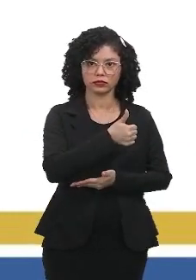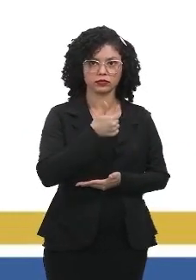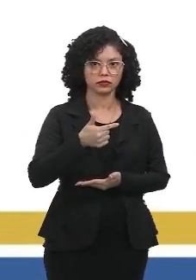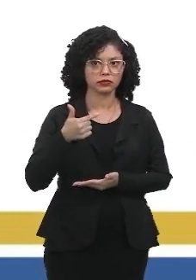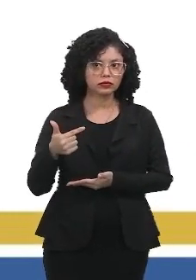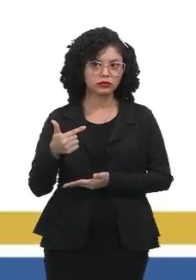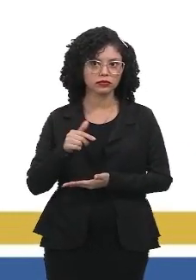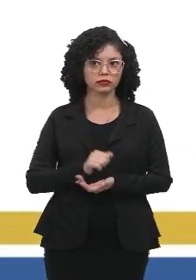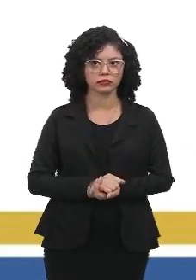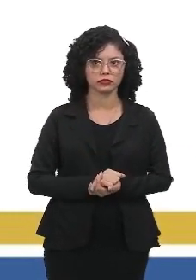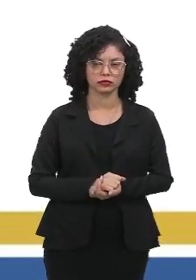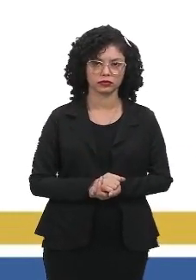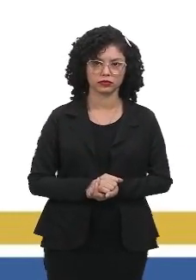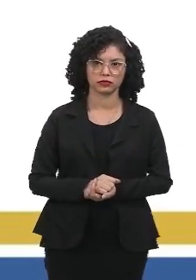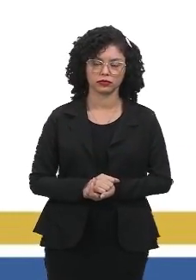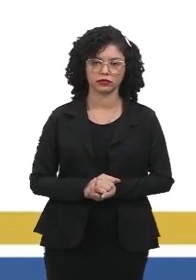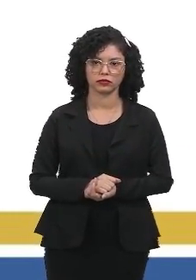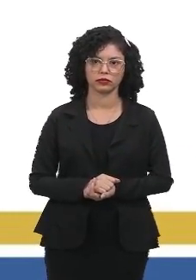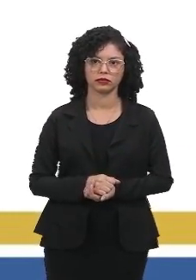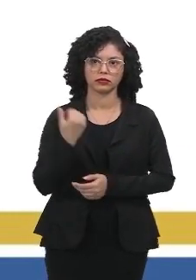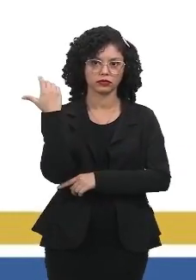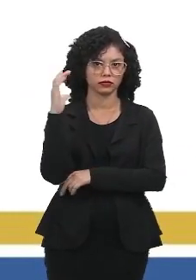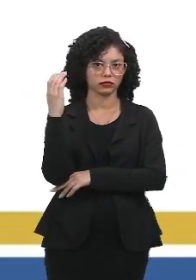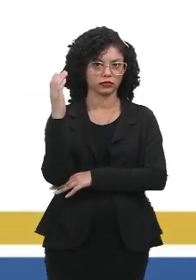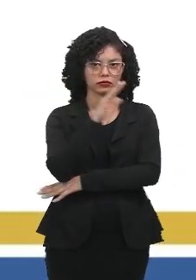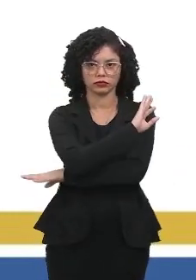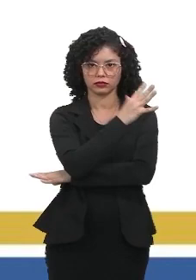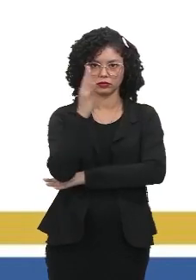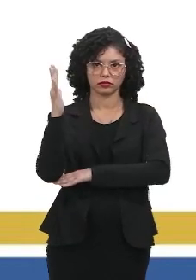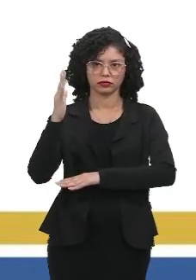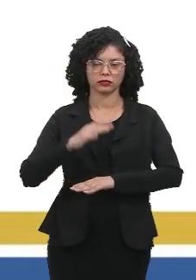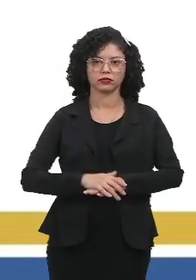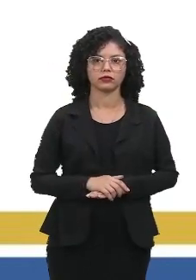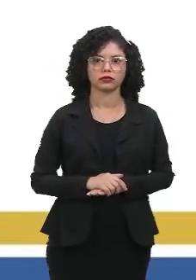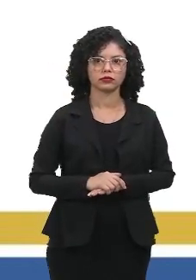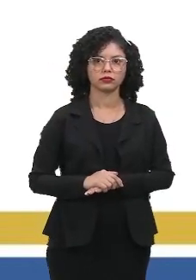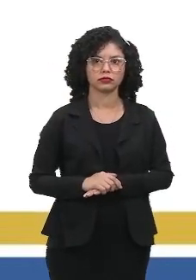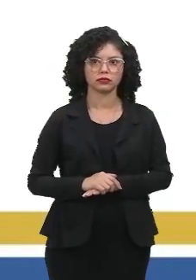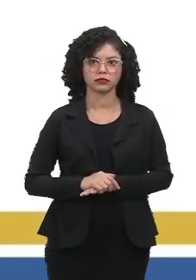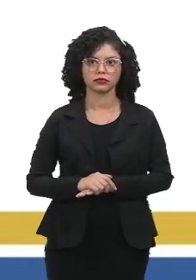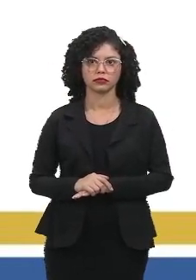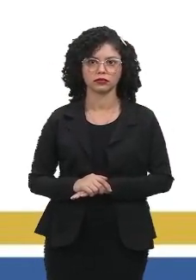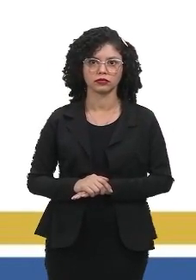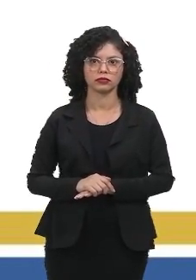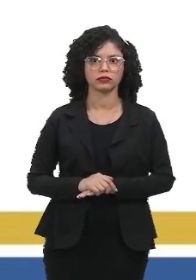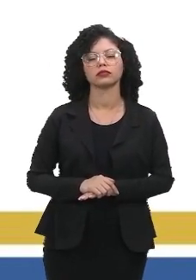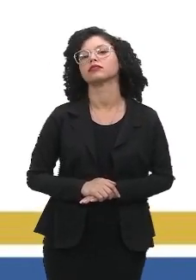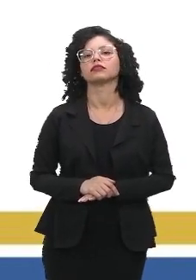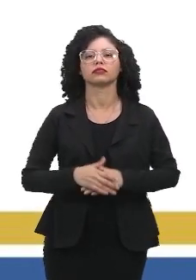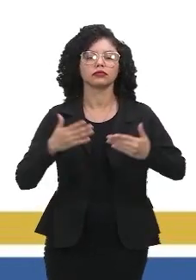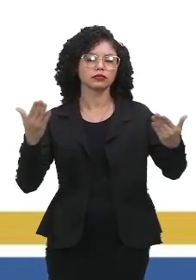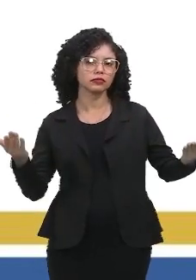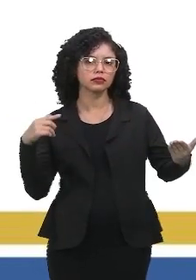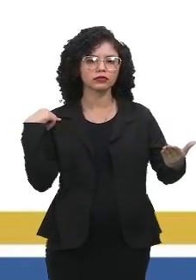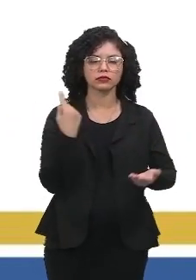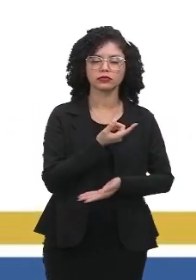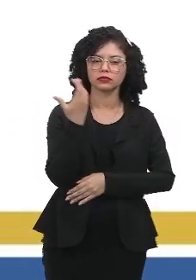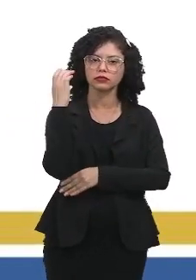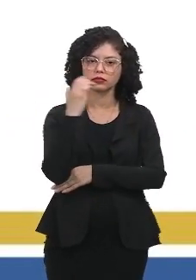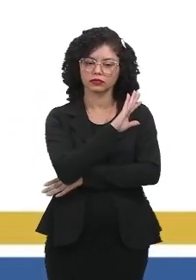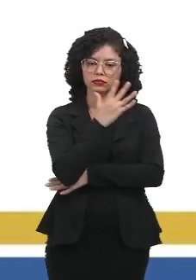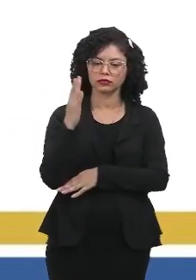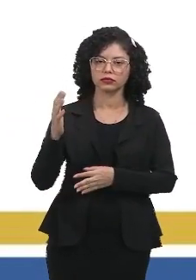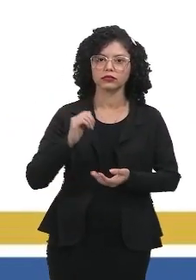122 lá de Ciências da Natureza estamos falando em biologia então biologia faz parte das ciências da